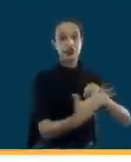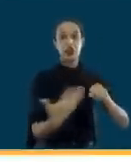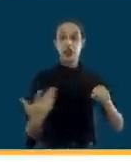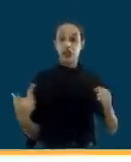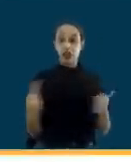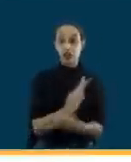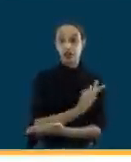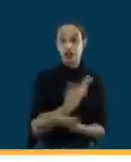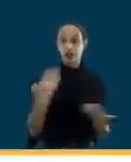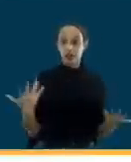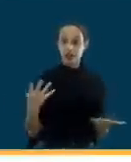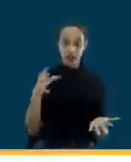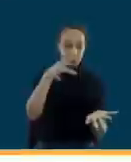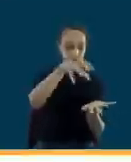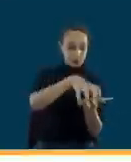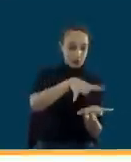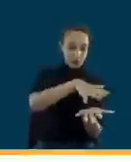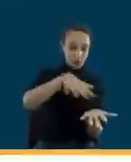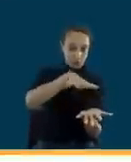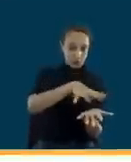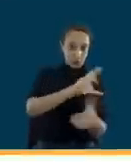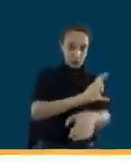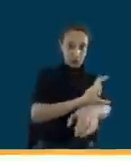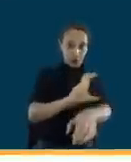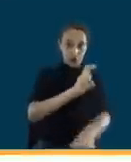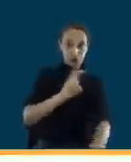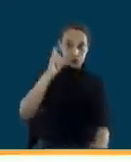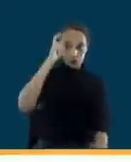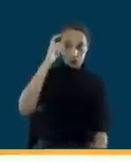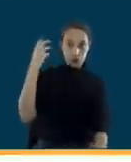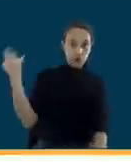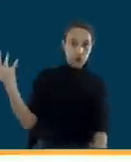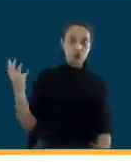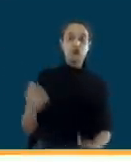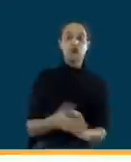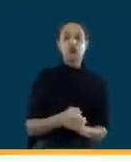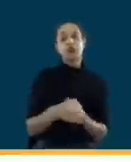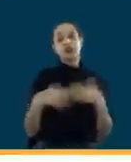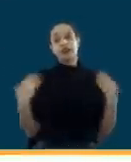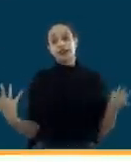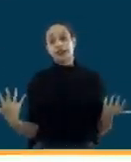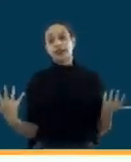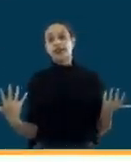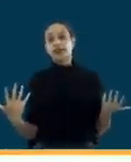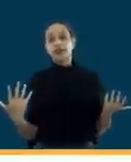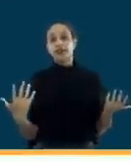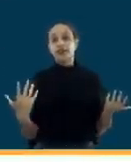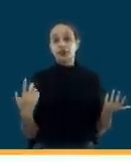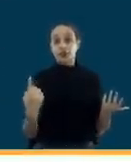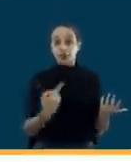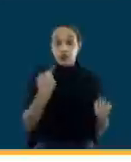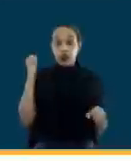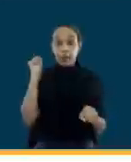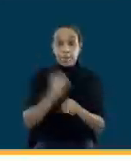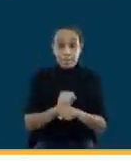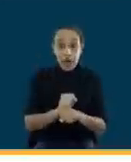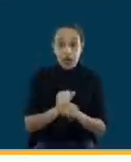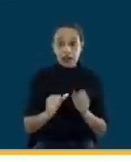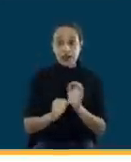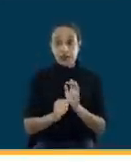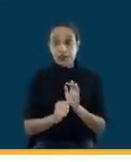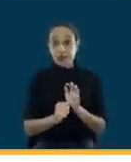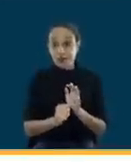setor cultural e no setor criativo. Nós fomos os que primeiro paramos, até porque fomos